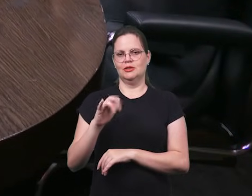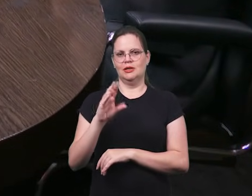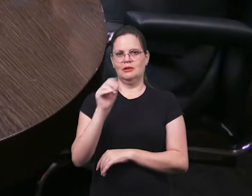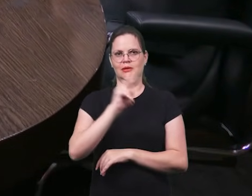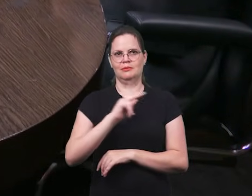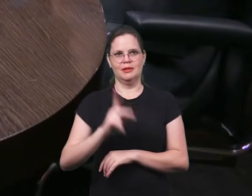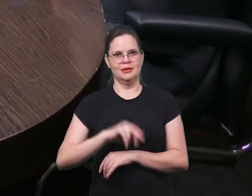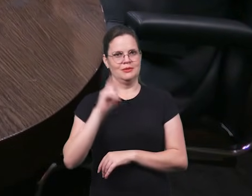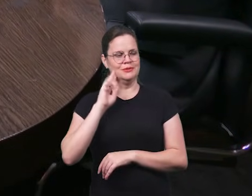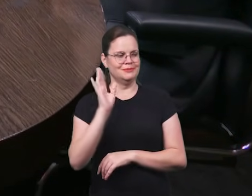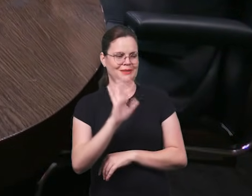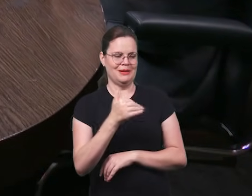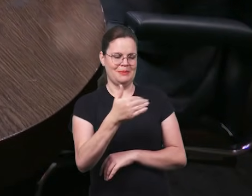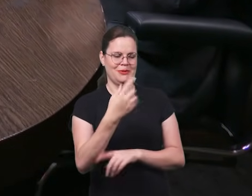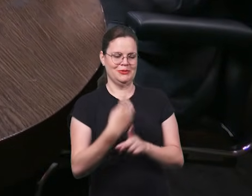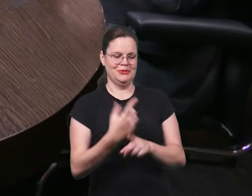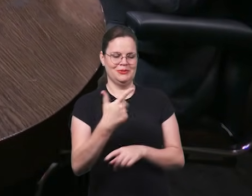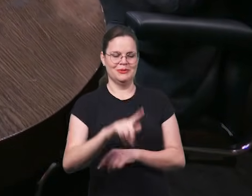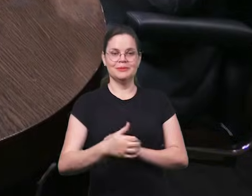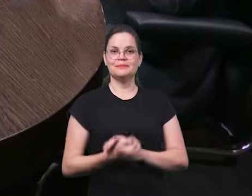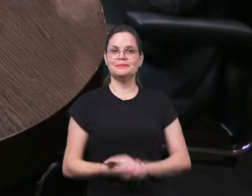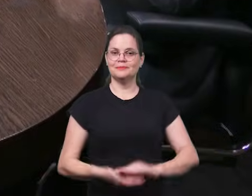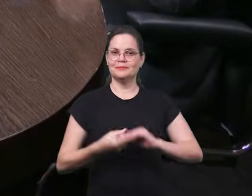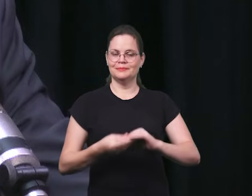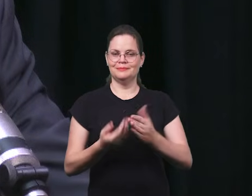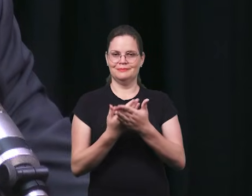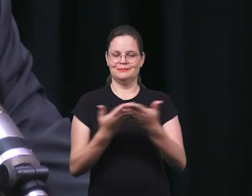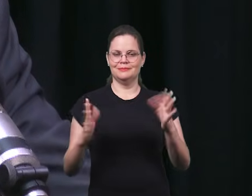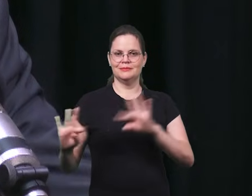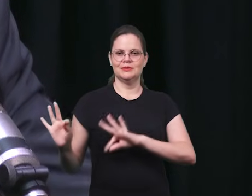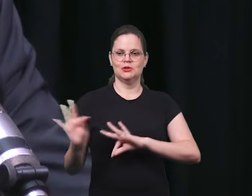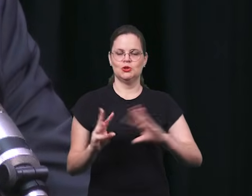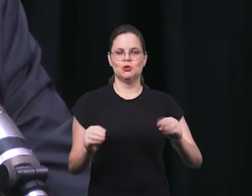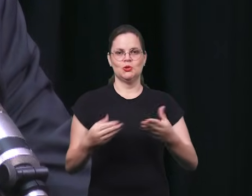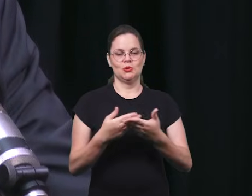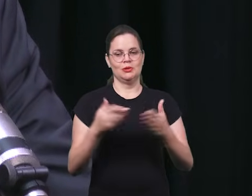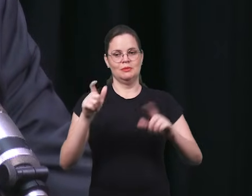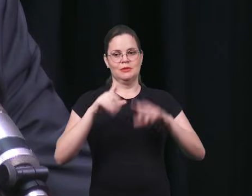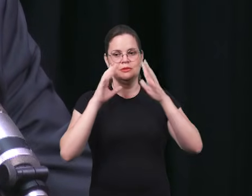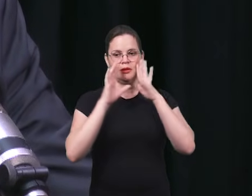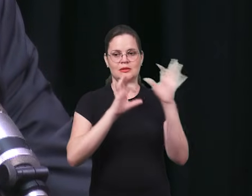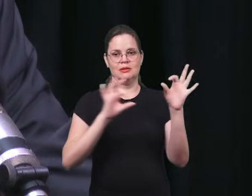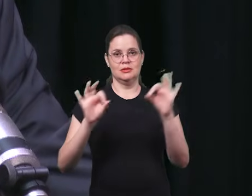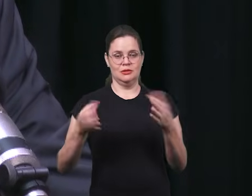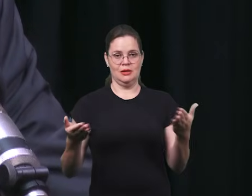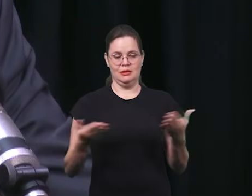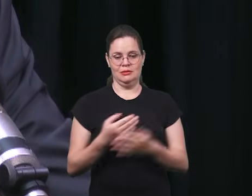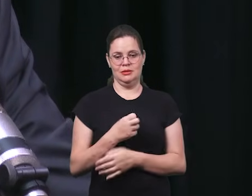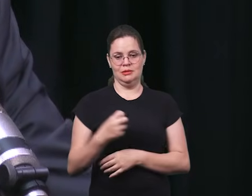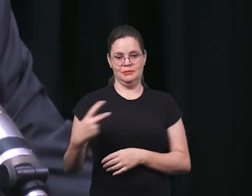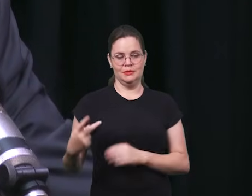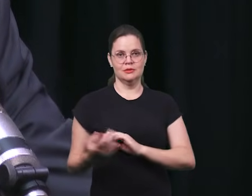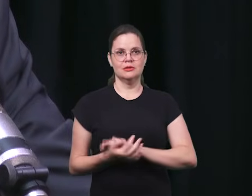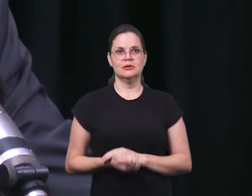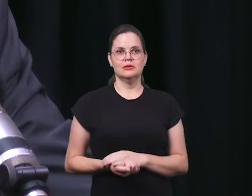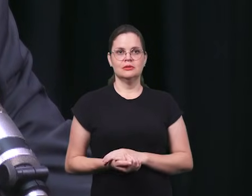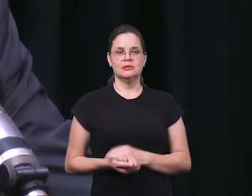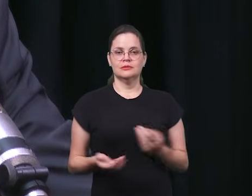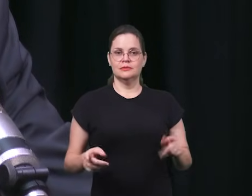Senhor. Até a Pode ser, próxima, hein? até a próxima. Despedimos assim, então, de todos que nos acompanharam nesse